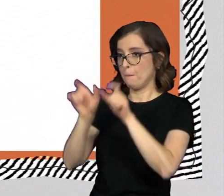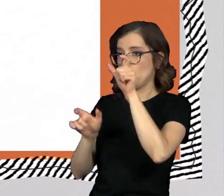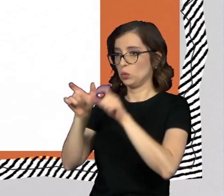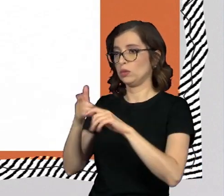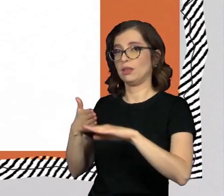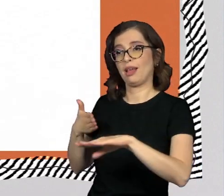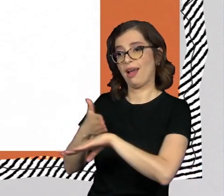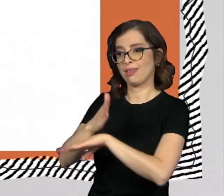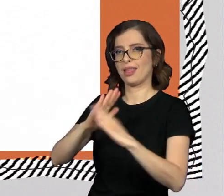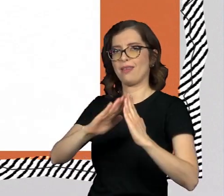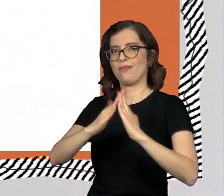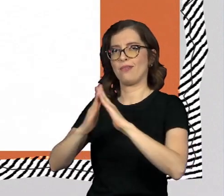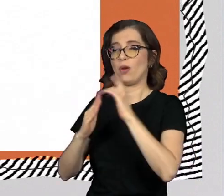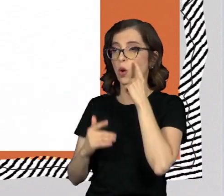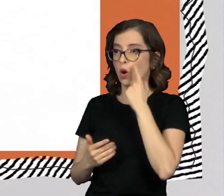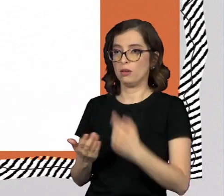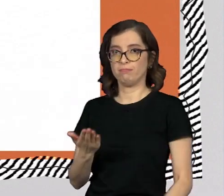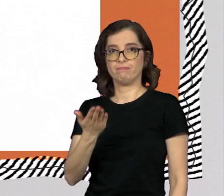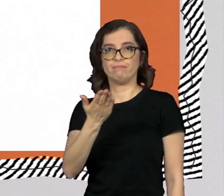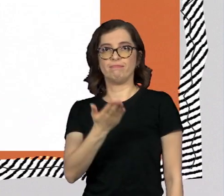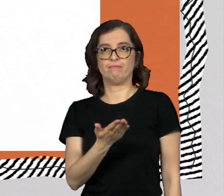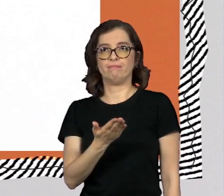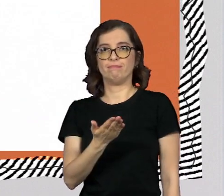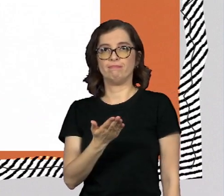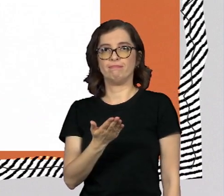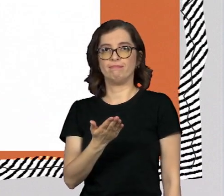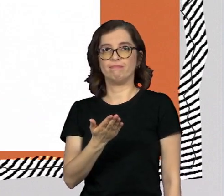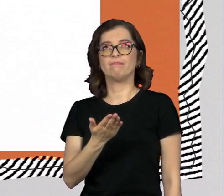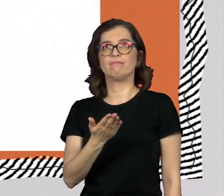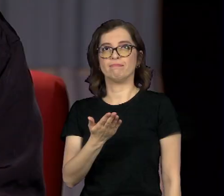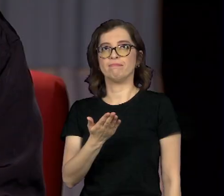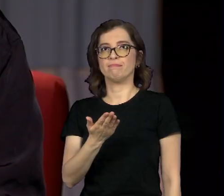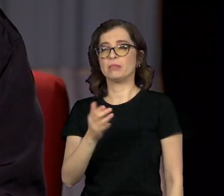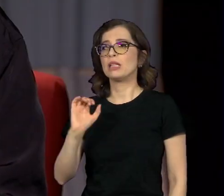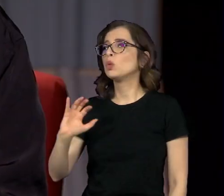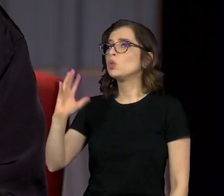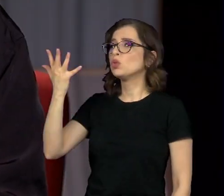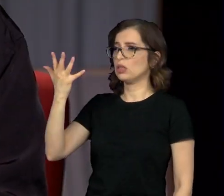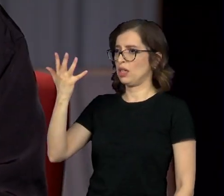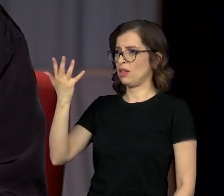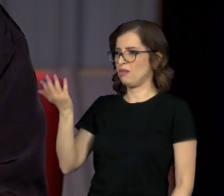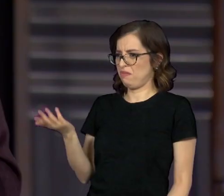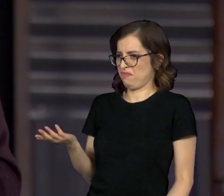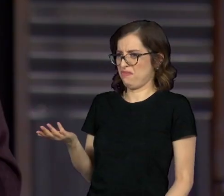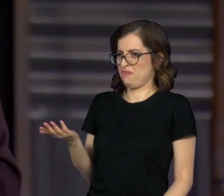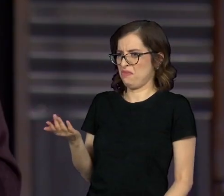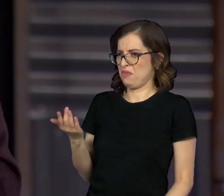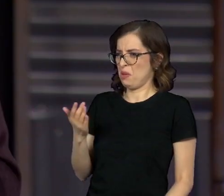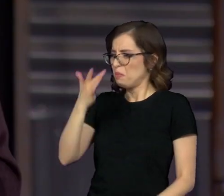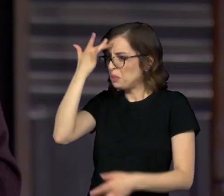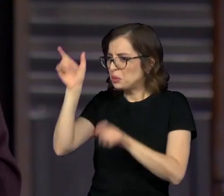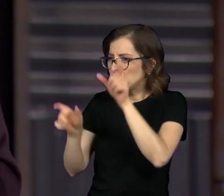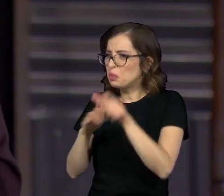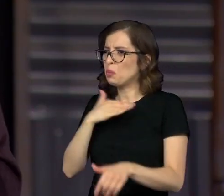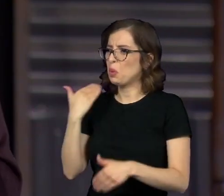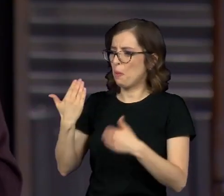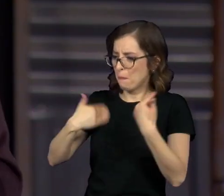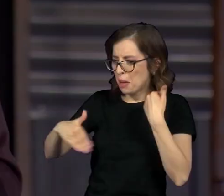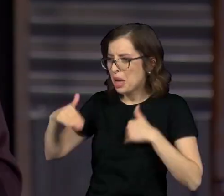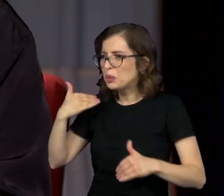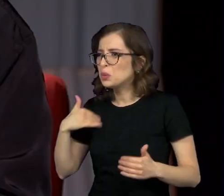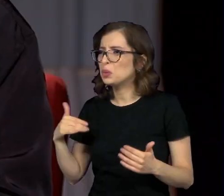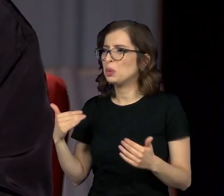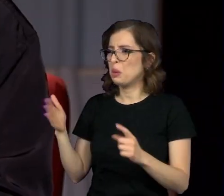se instaura e é injustificável que tantas pessoas sejam mortas, feridas, né? Sejam Mortas, feridas, agredidas.